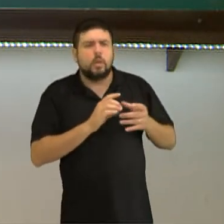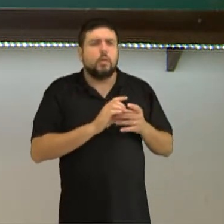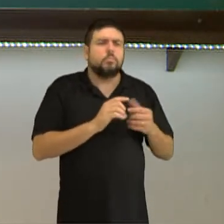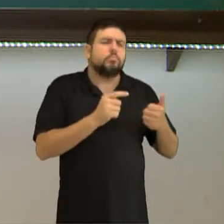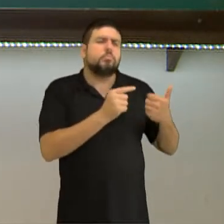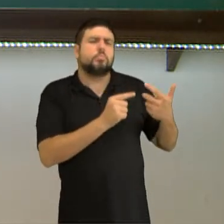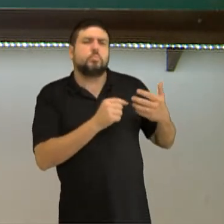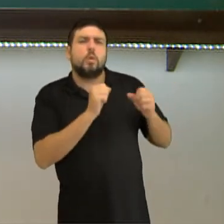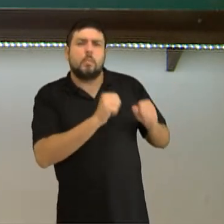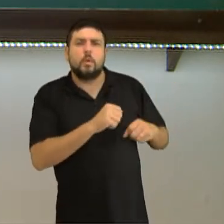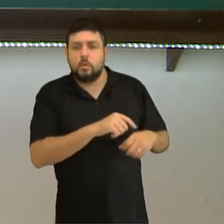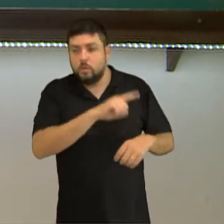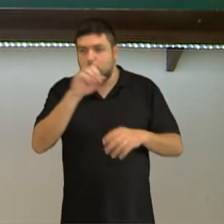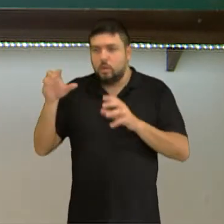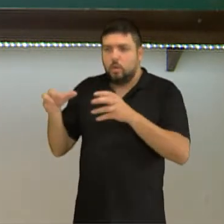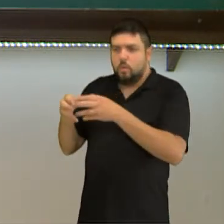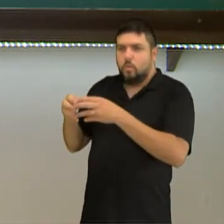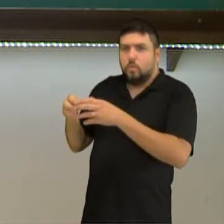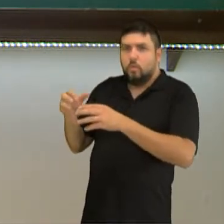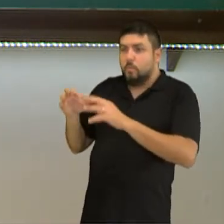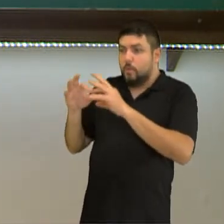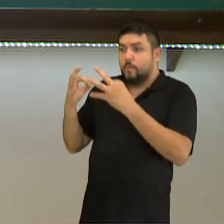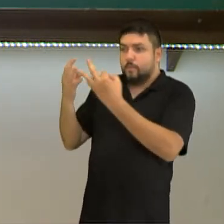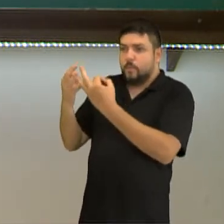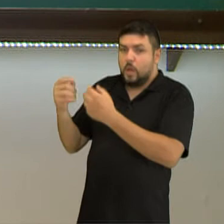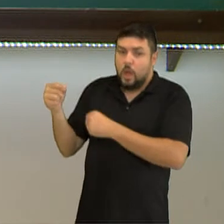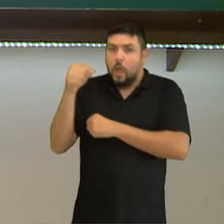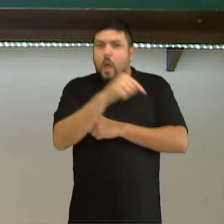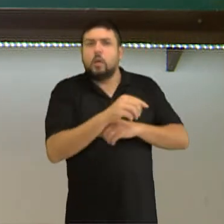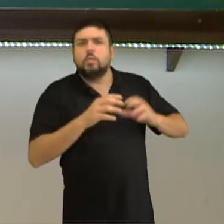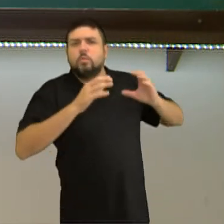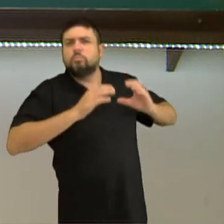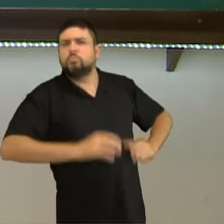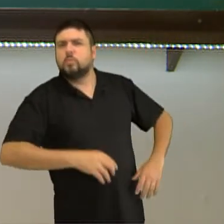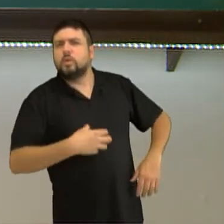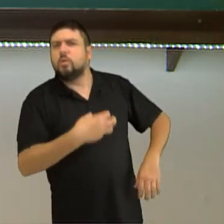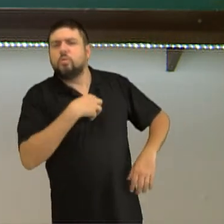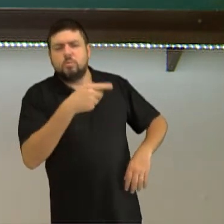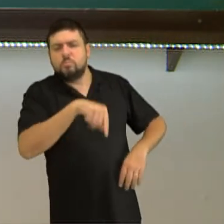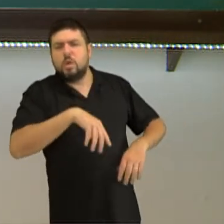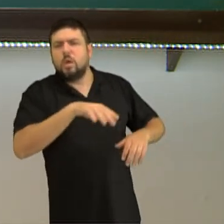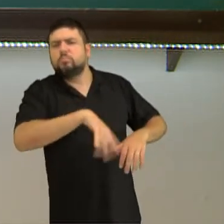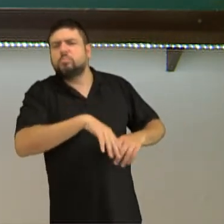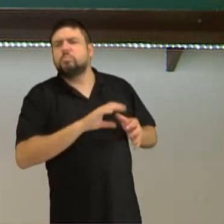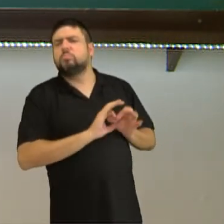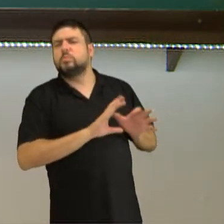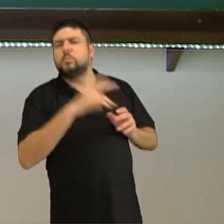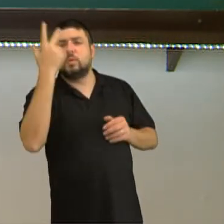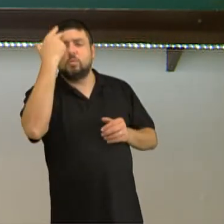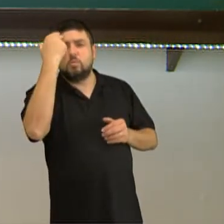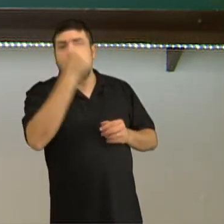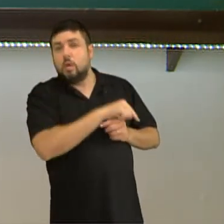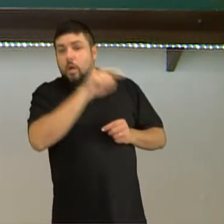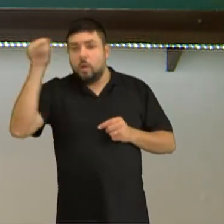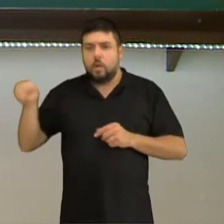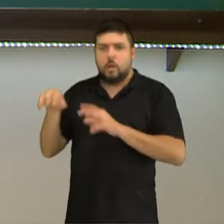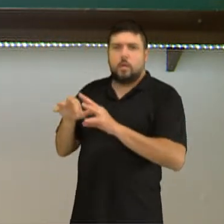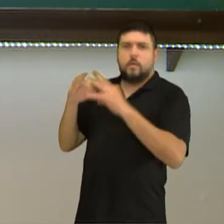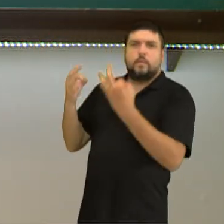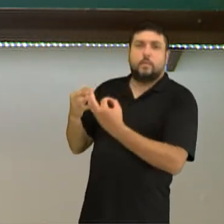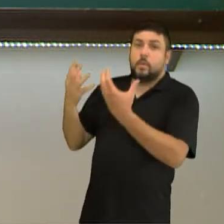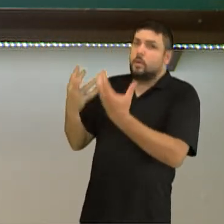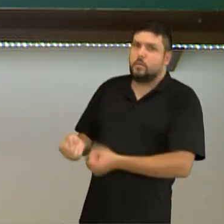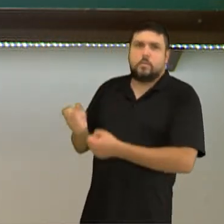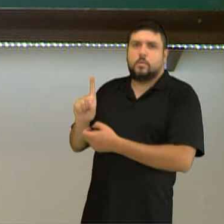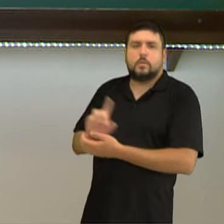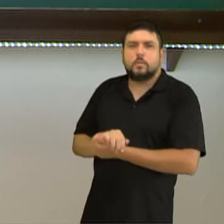convivência com a sua família, certos comportamentos que com seus amigos são normais, a sua família já não aceita. Aí no